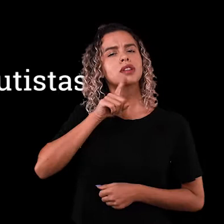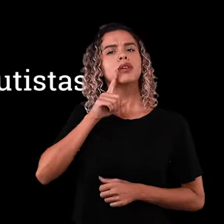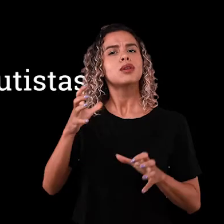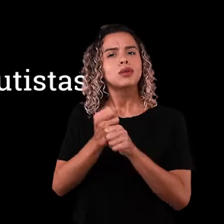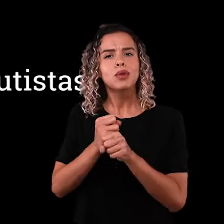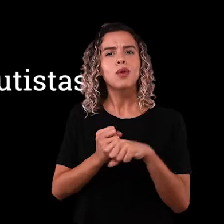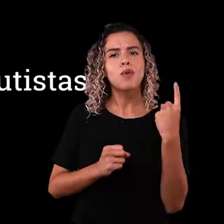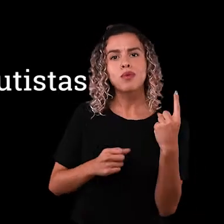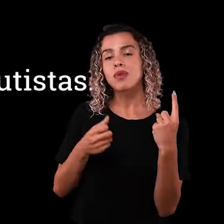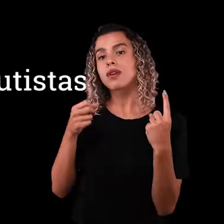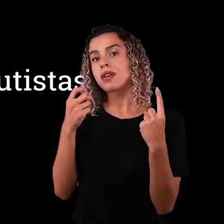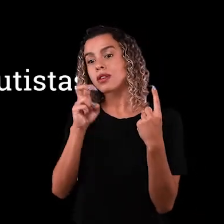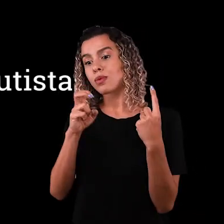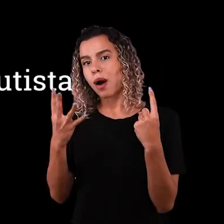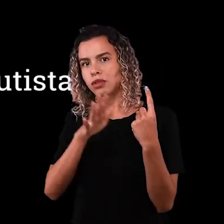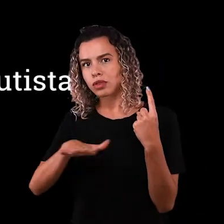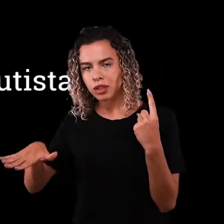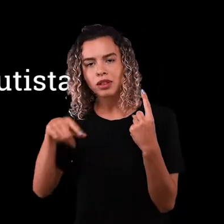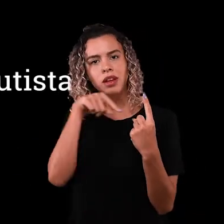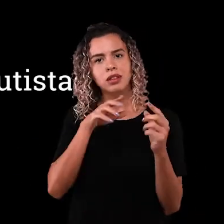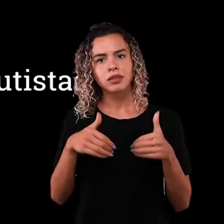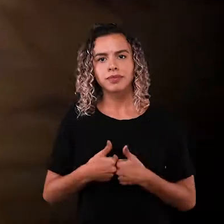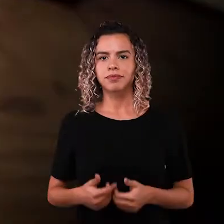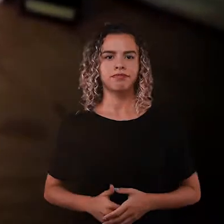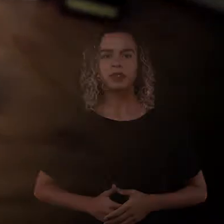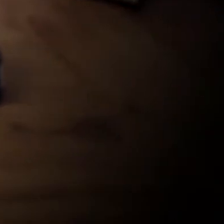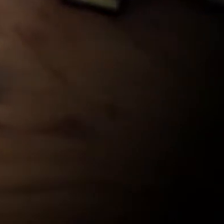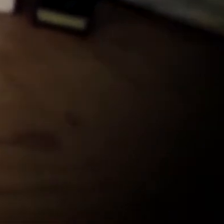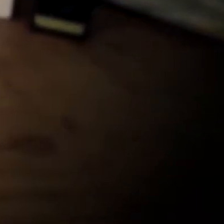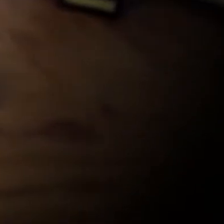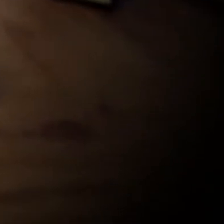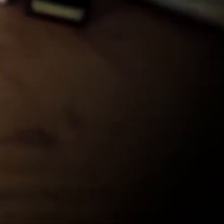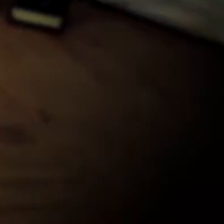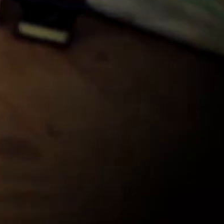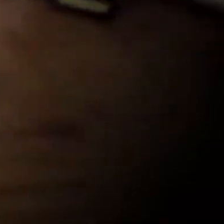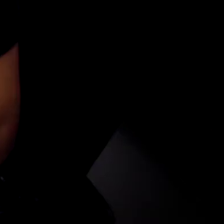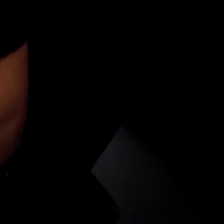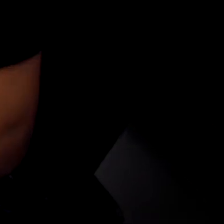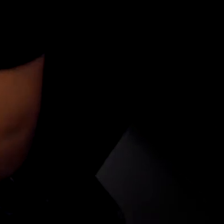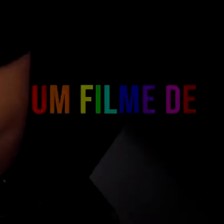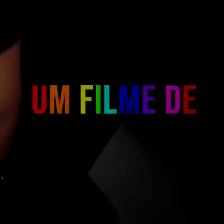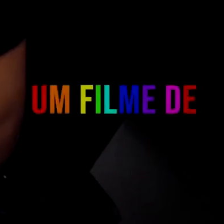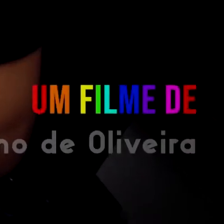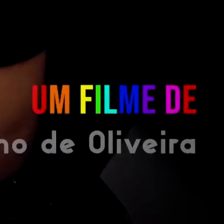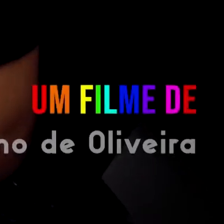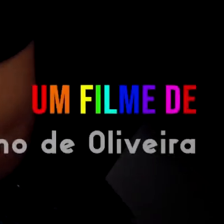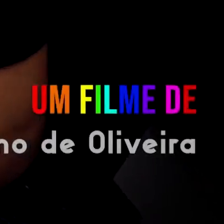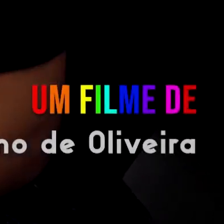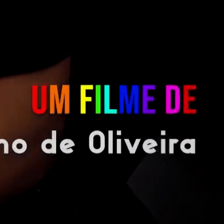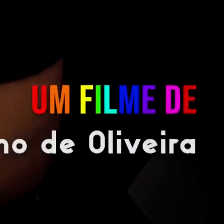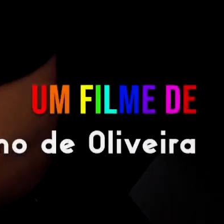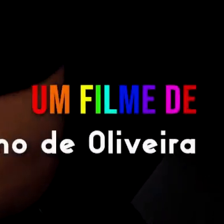Nos Estados Unidos, a estimativa é de 1 para cada 54, segundo o CDC. No Brasil, não existem